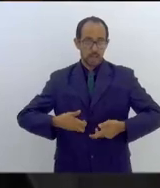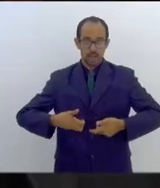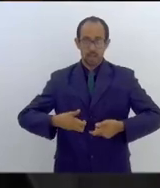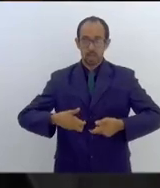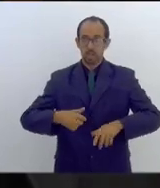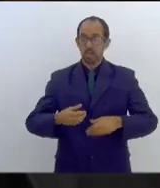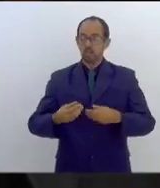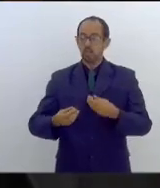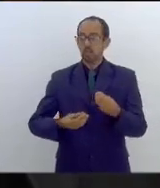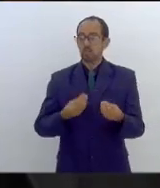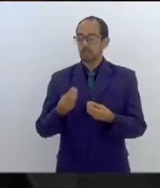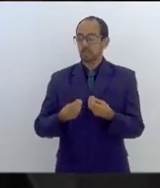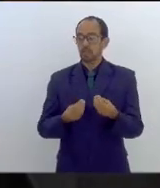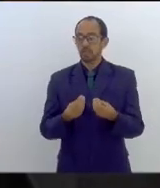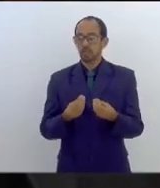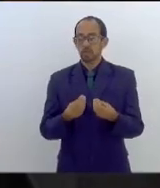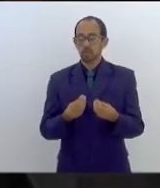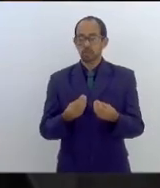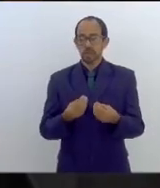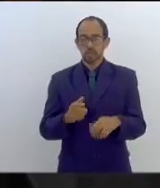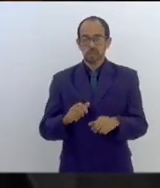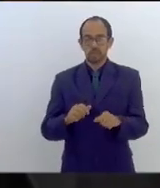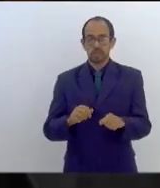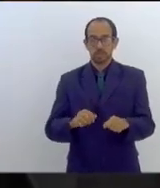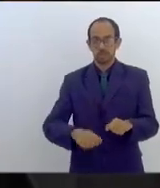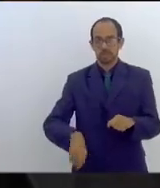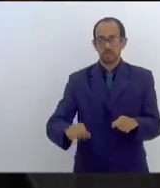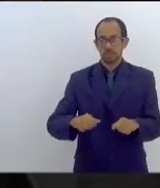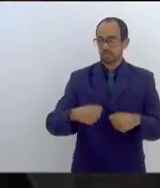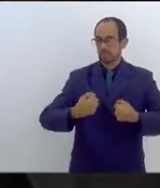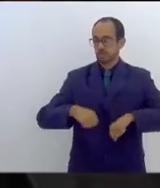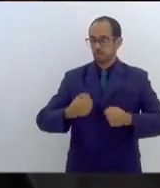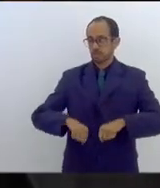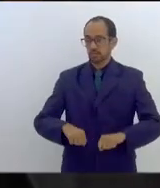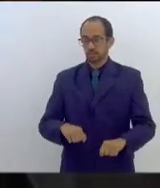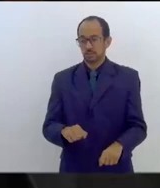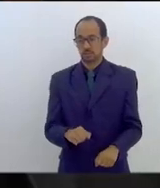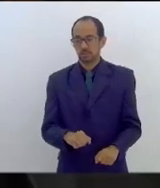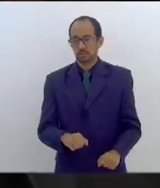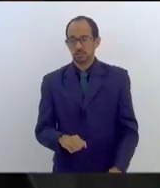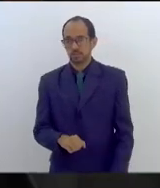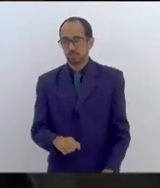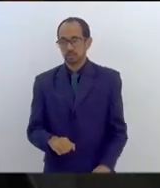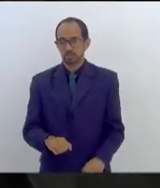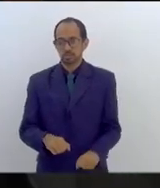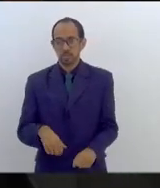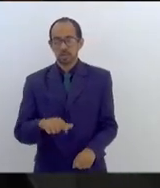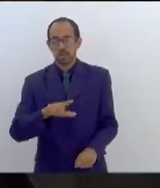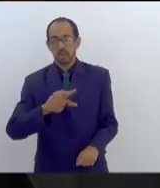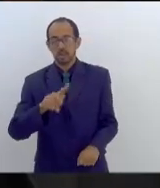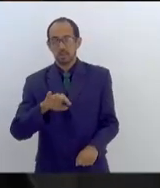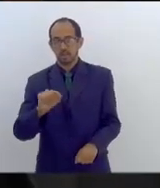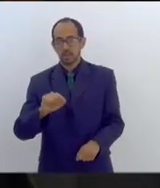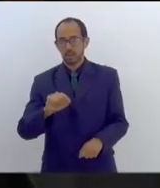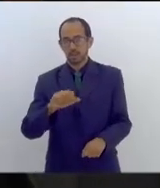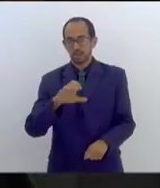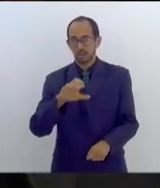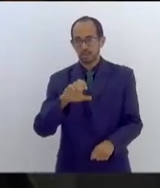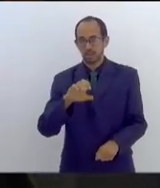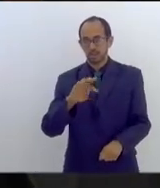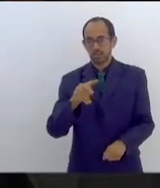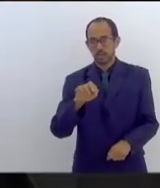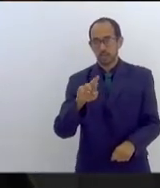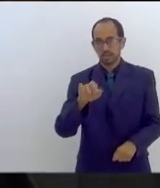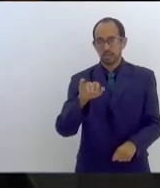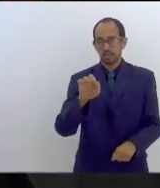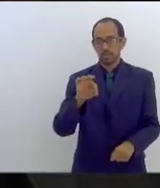respeito à necessidade de iniciar a operação da linha social em Charitas. O governo, com a